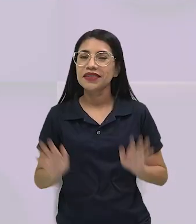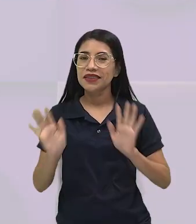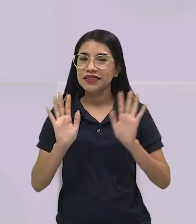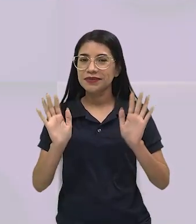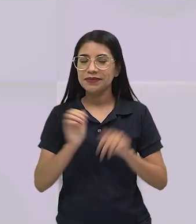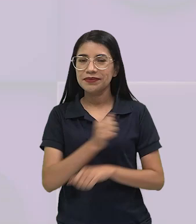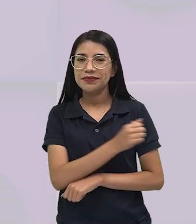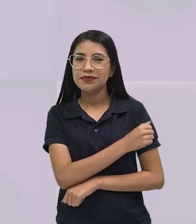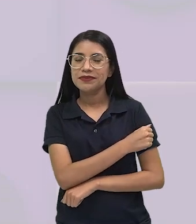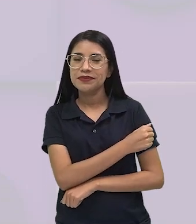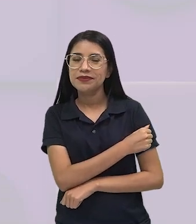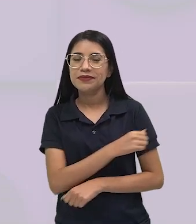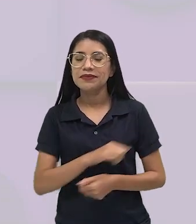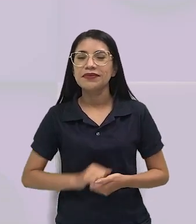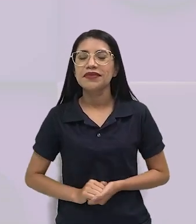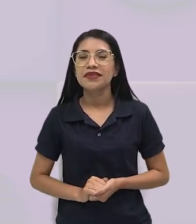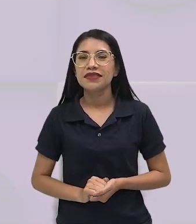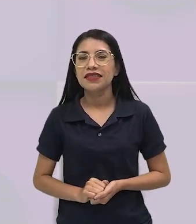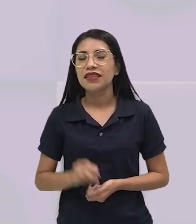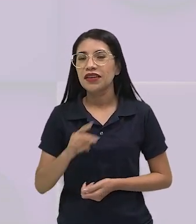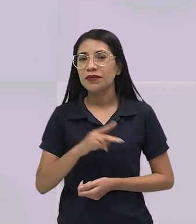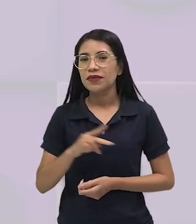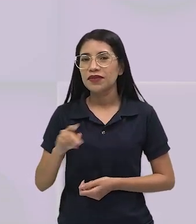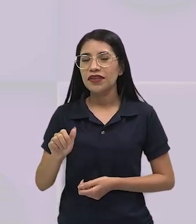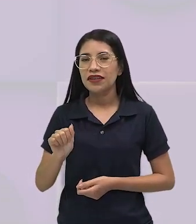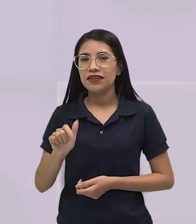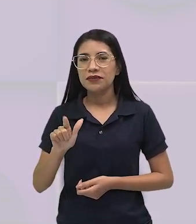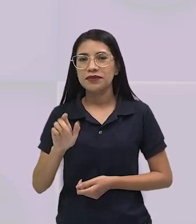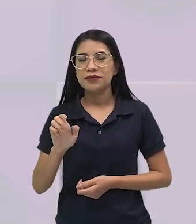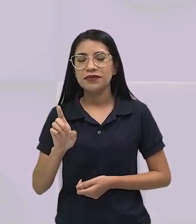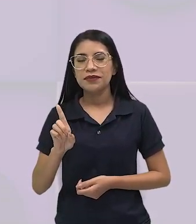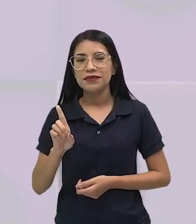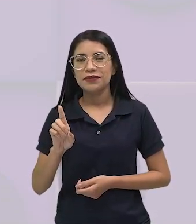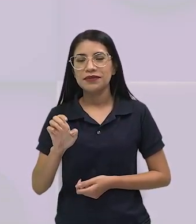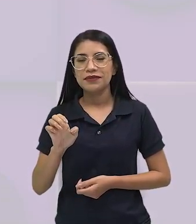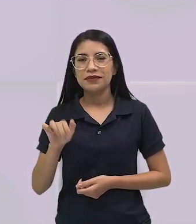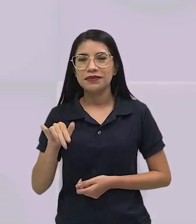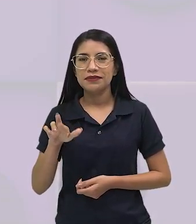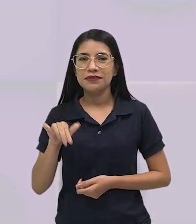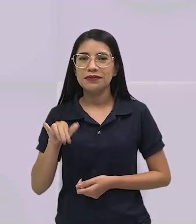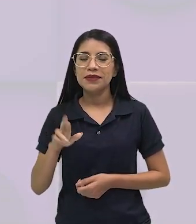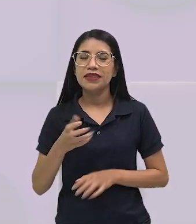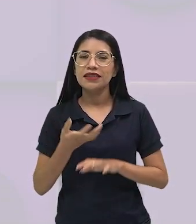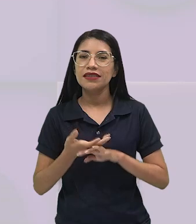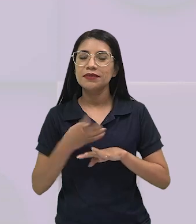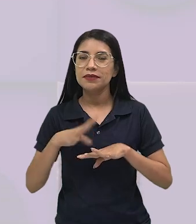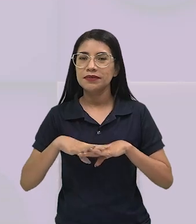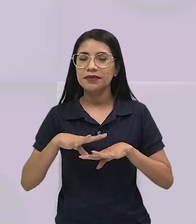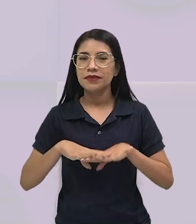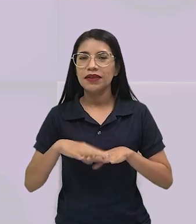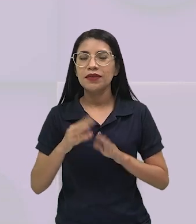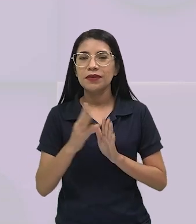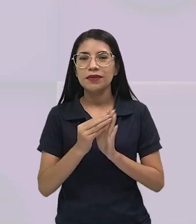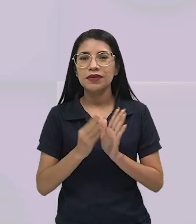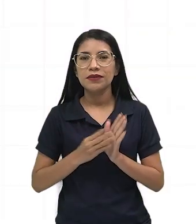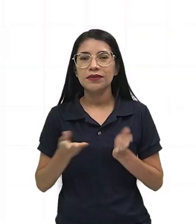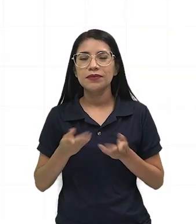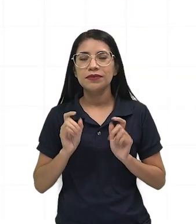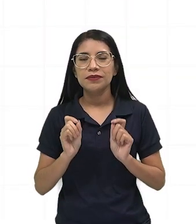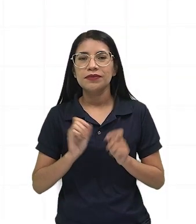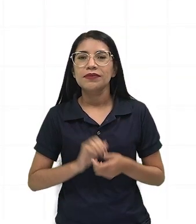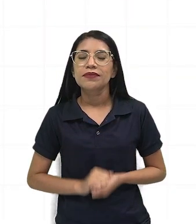meu povo do oitavo aninho. Eu sou o professor Aldemir Malveira de Matemática. Vejamos o que